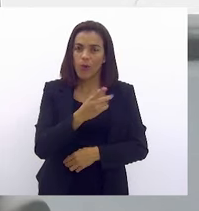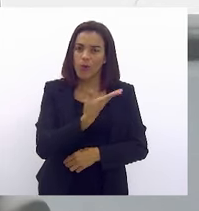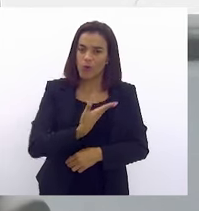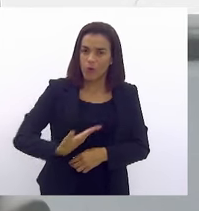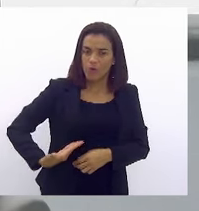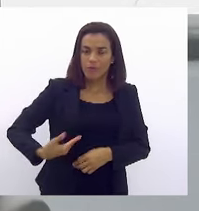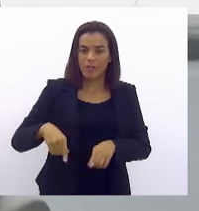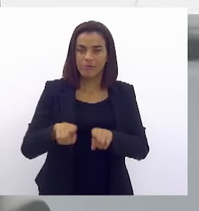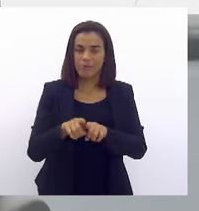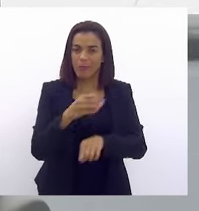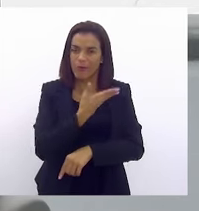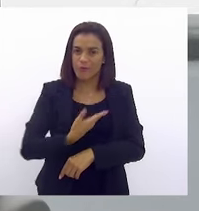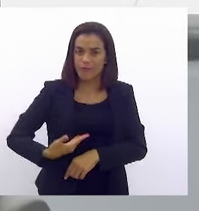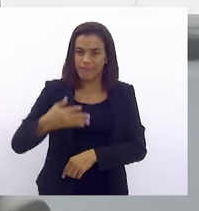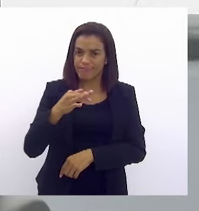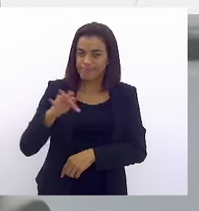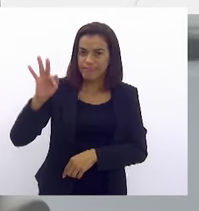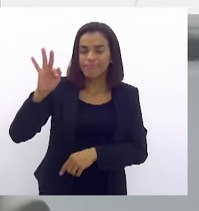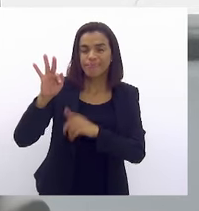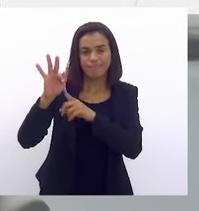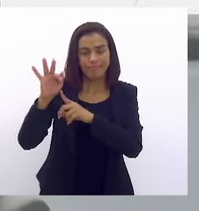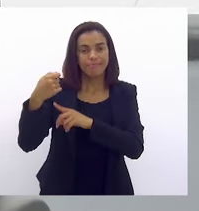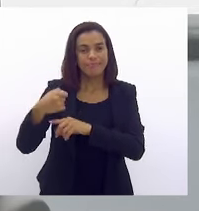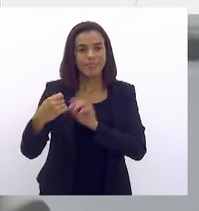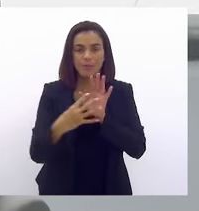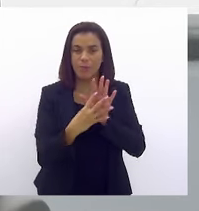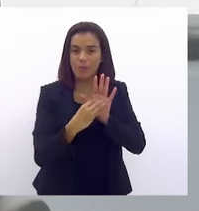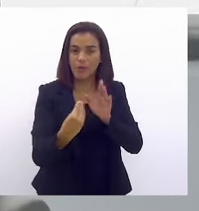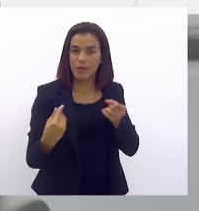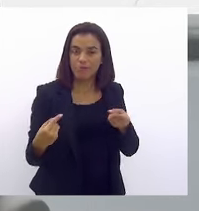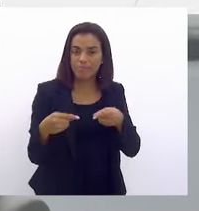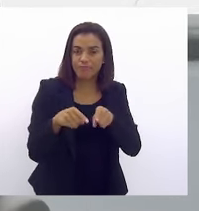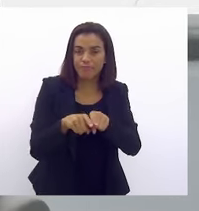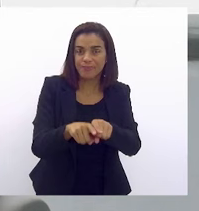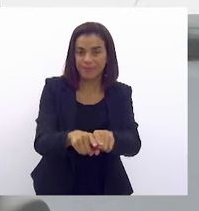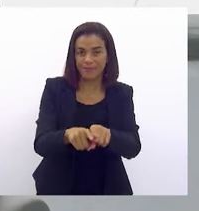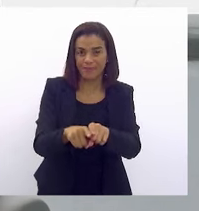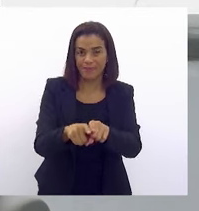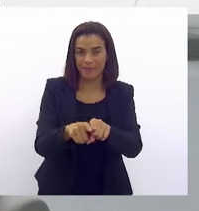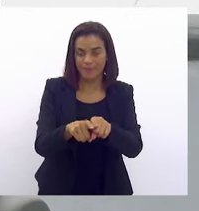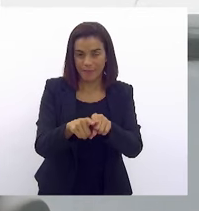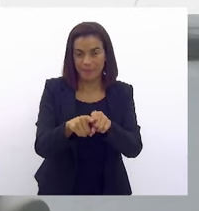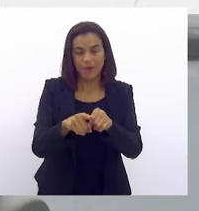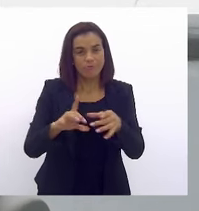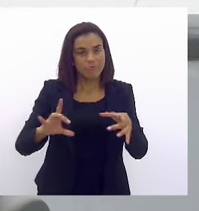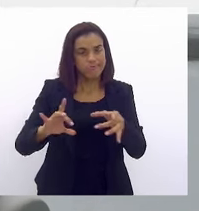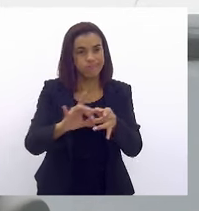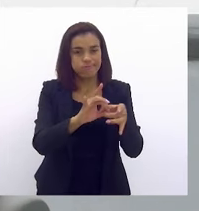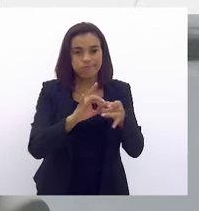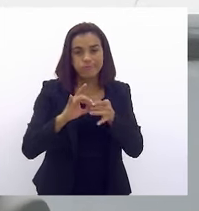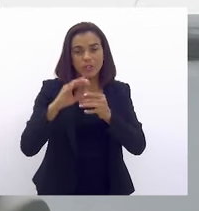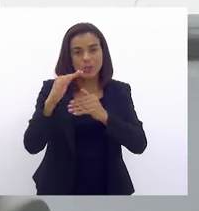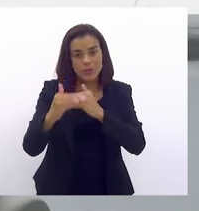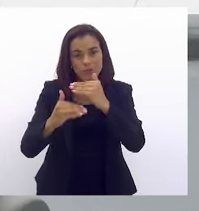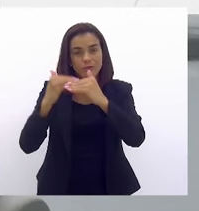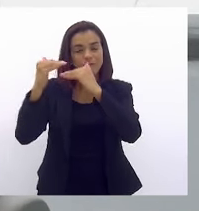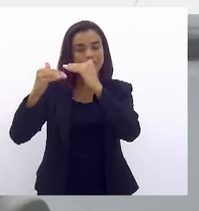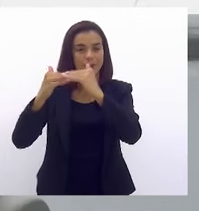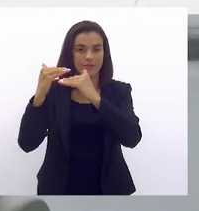também entendam que isso precisa ser um modelo casado, né? Todos em conjunto num processo,